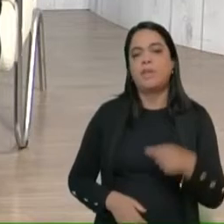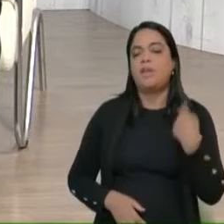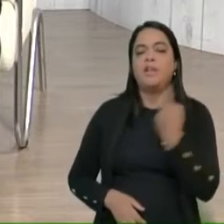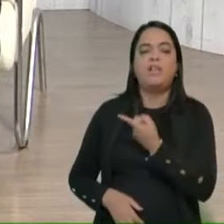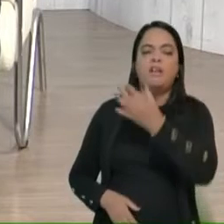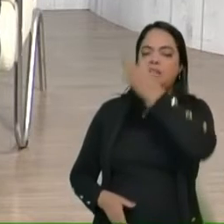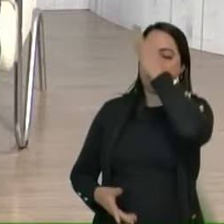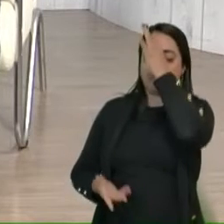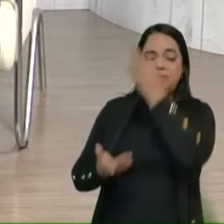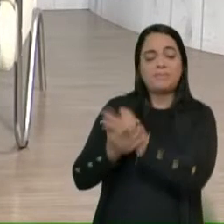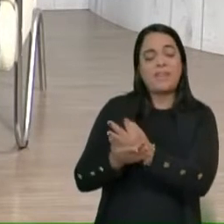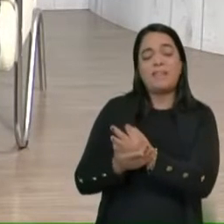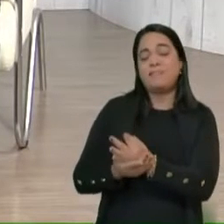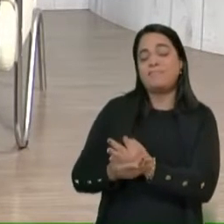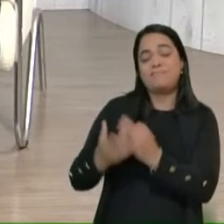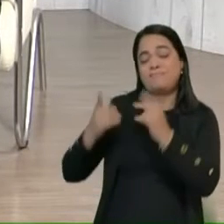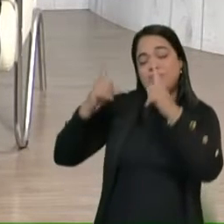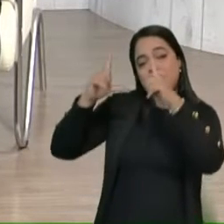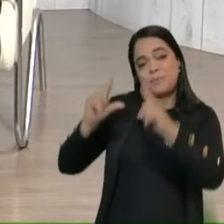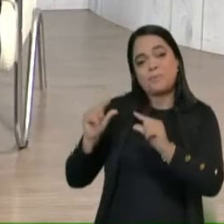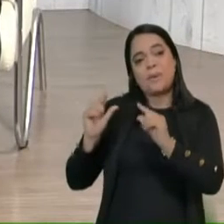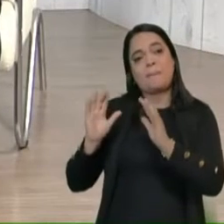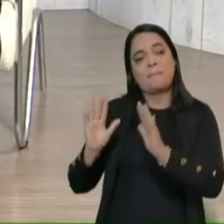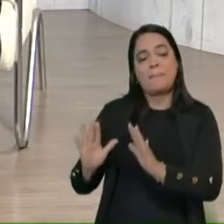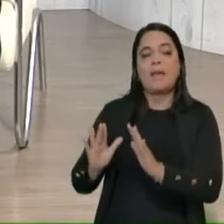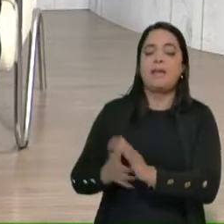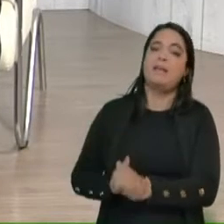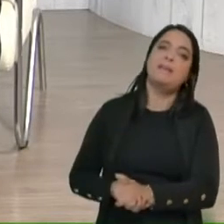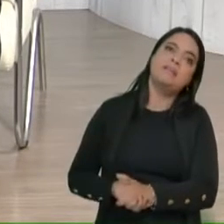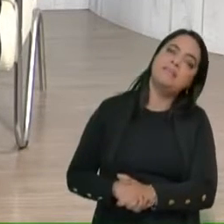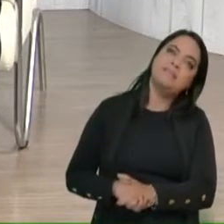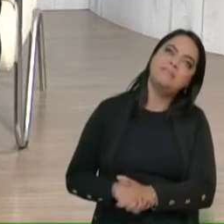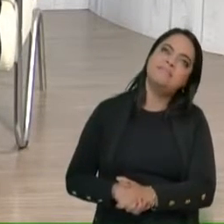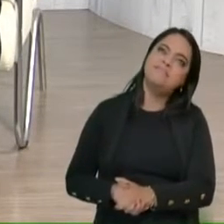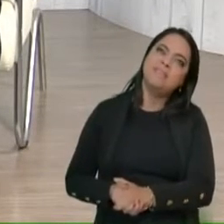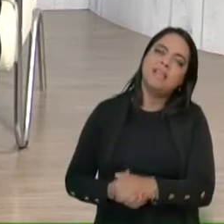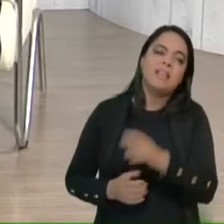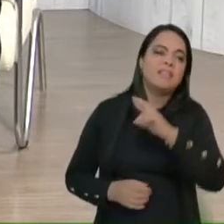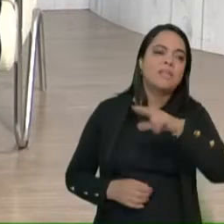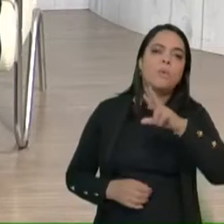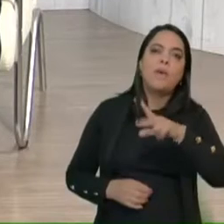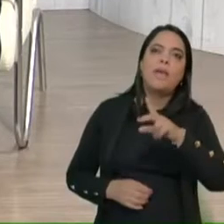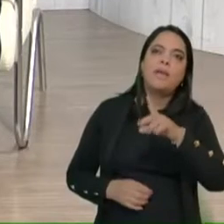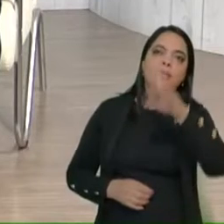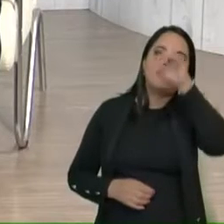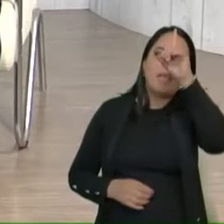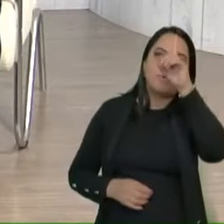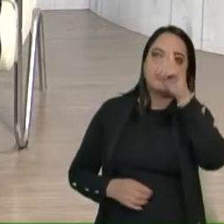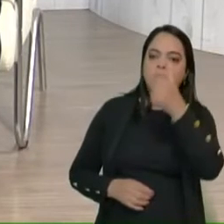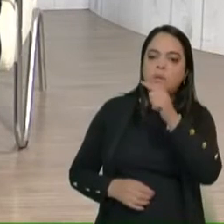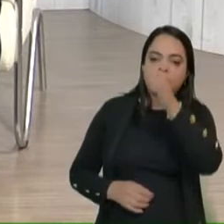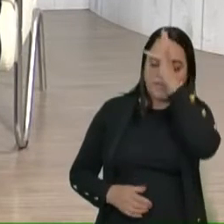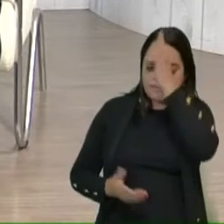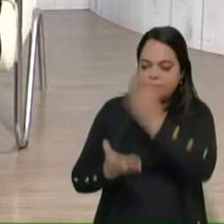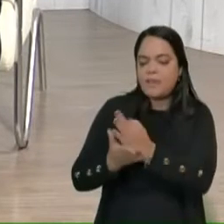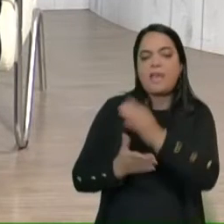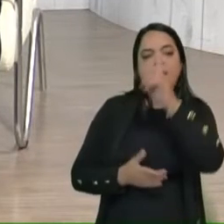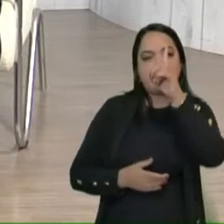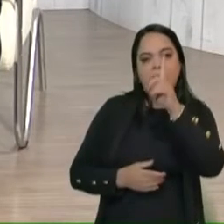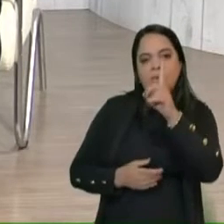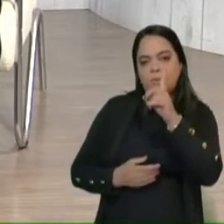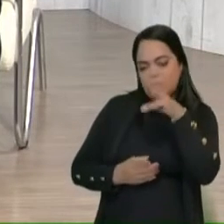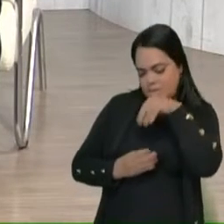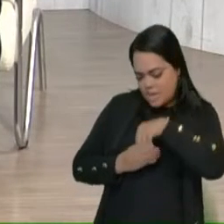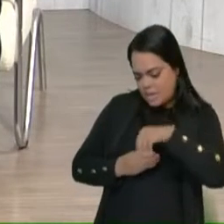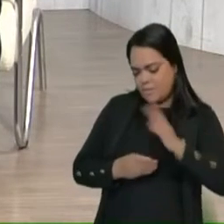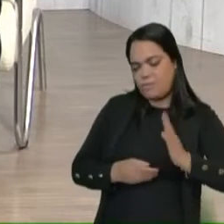sem fé mas talvez não seja que estão estejam sem fé eh no mais íntimo né